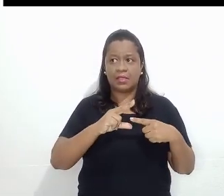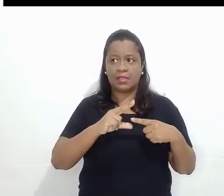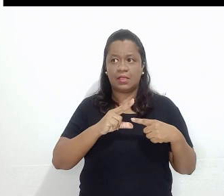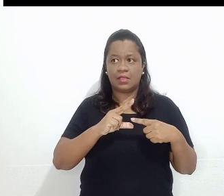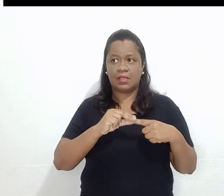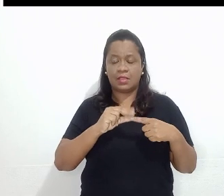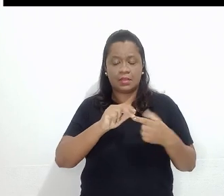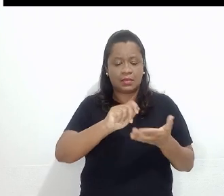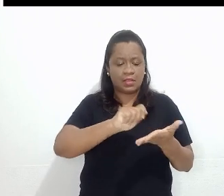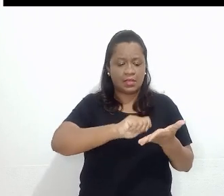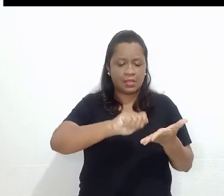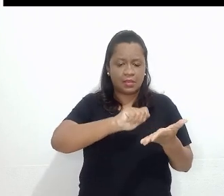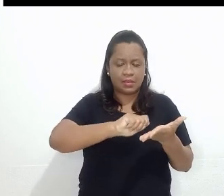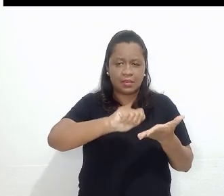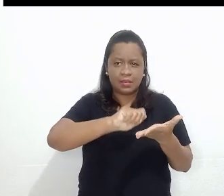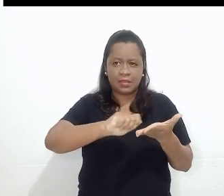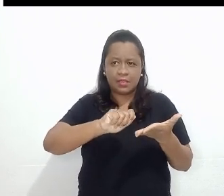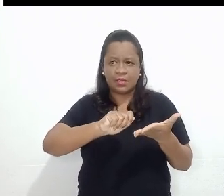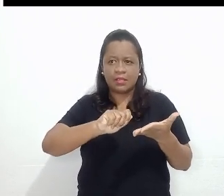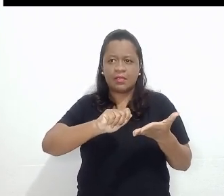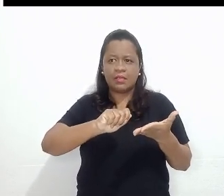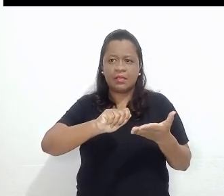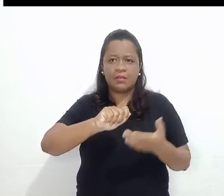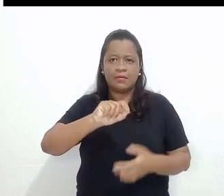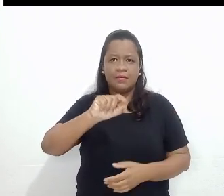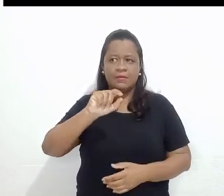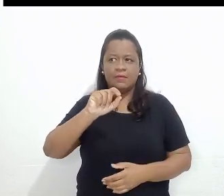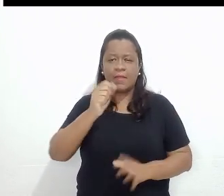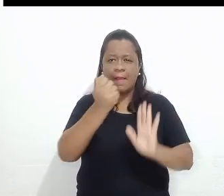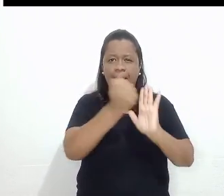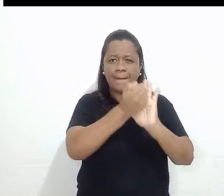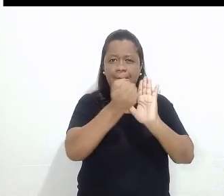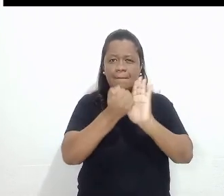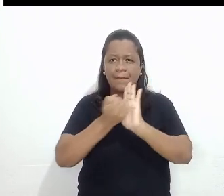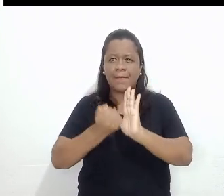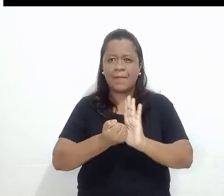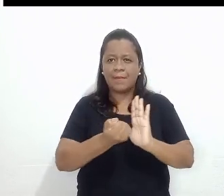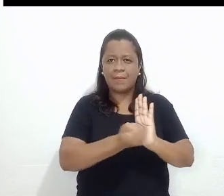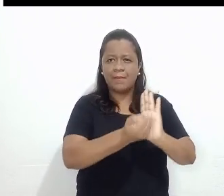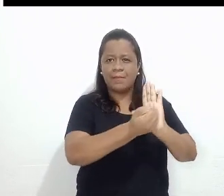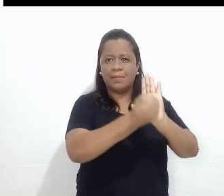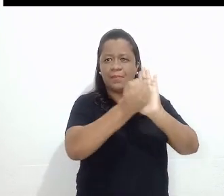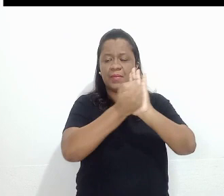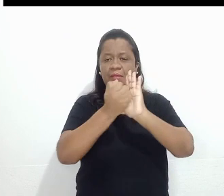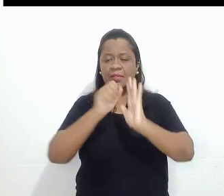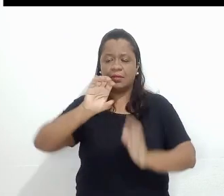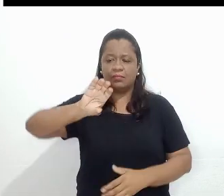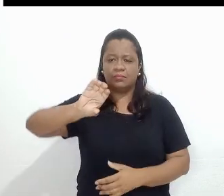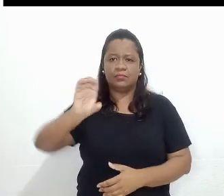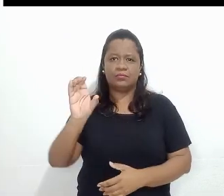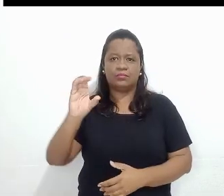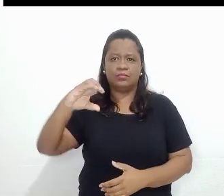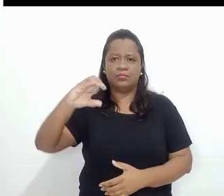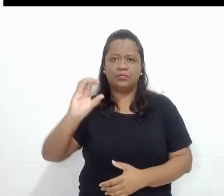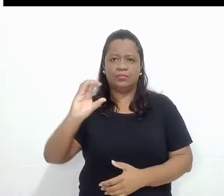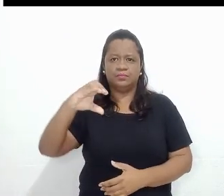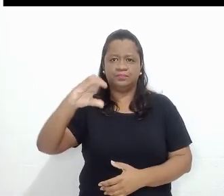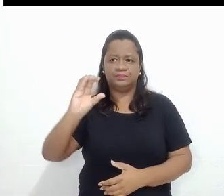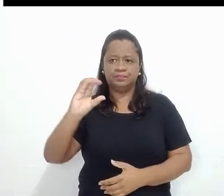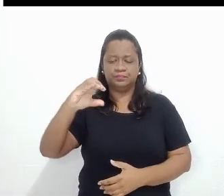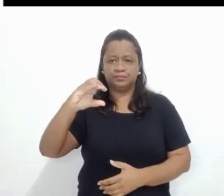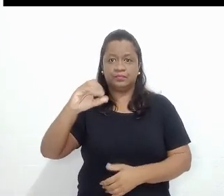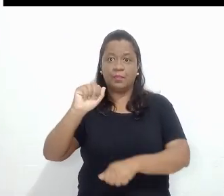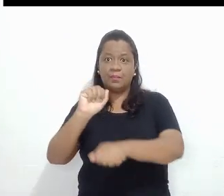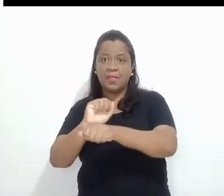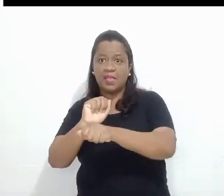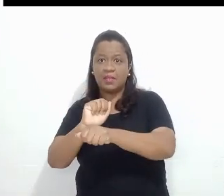pilona própria para isso, e você vai fazendo marcações nessa bolinha branca que a gente chama, são os stops, né? As